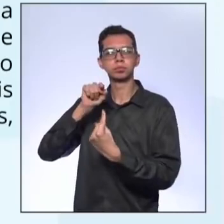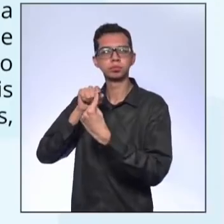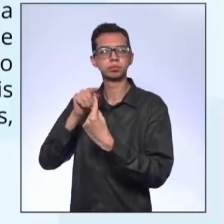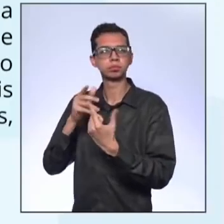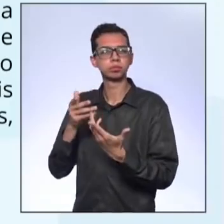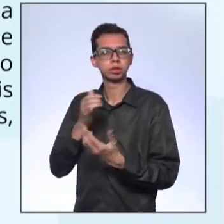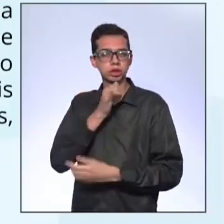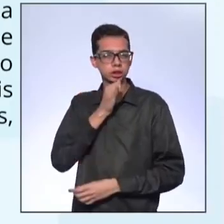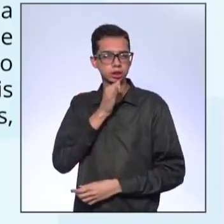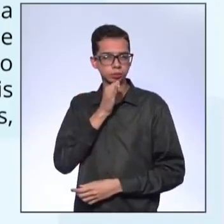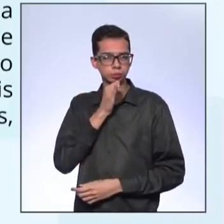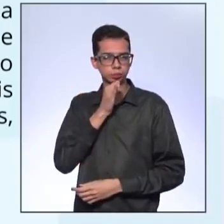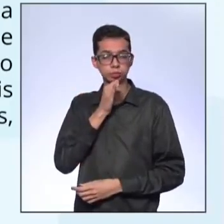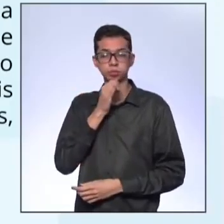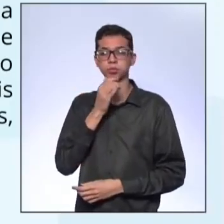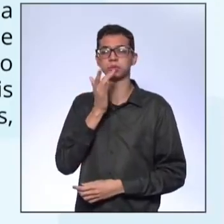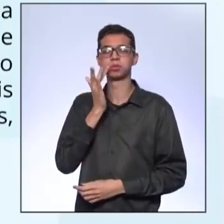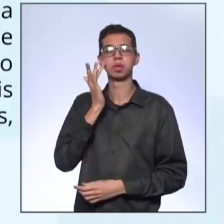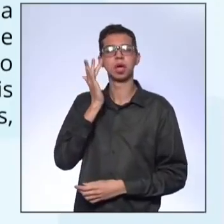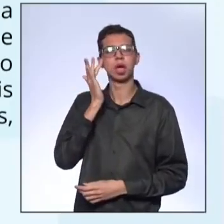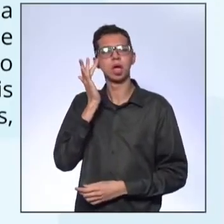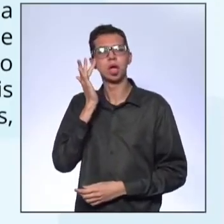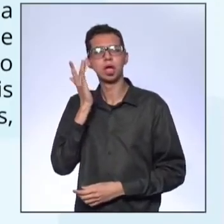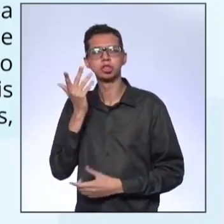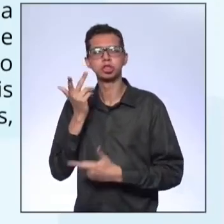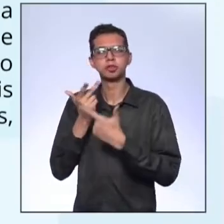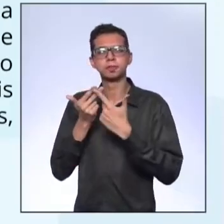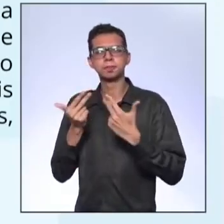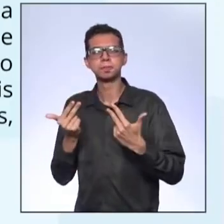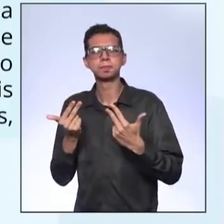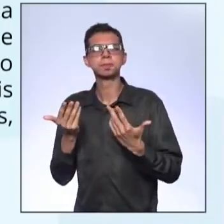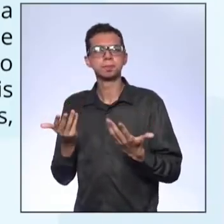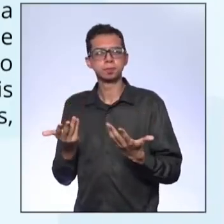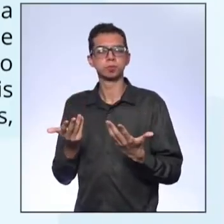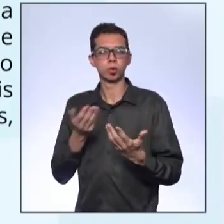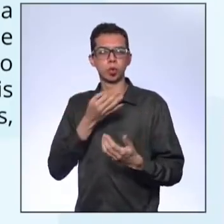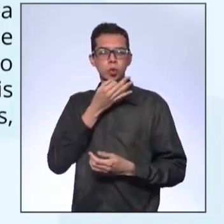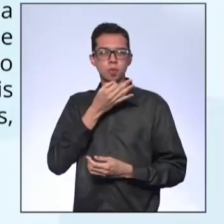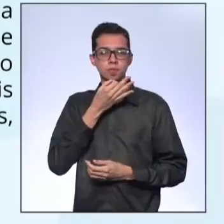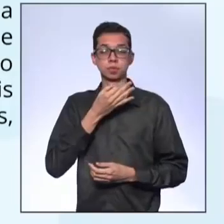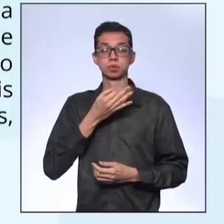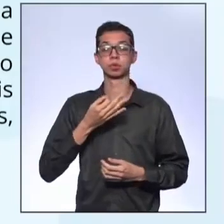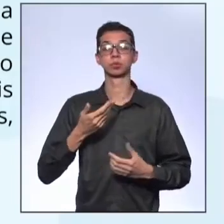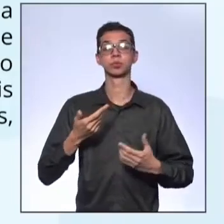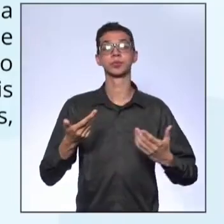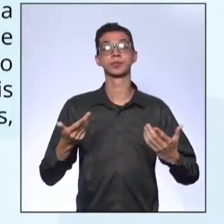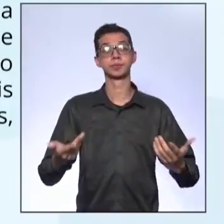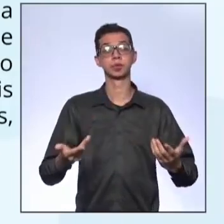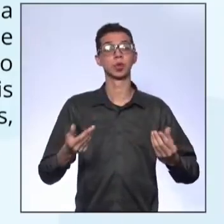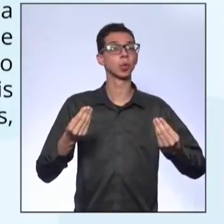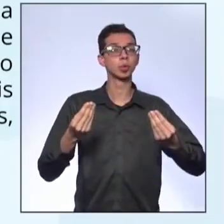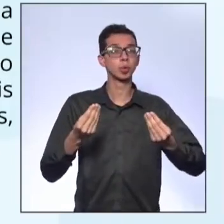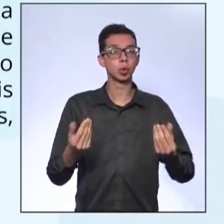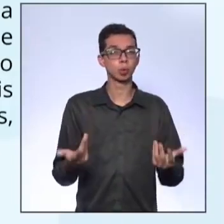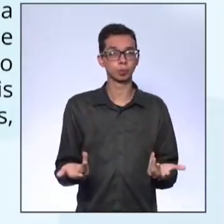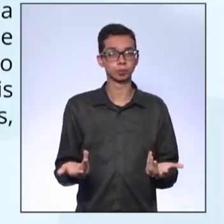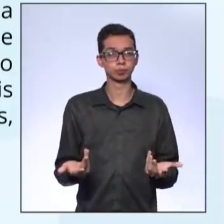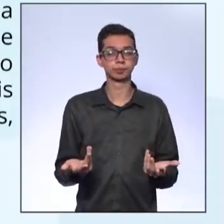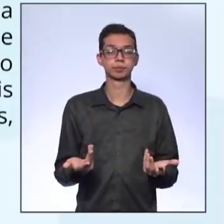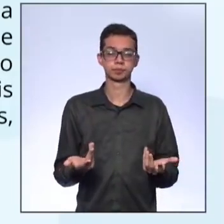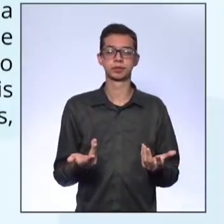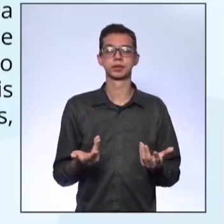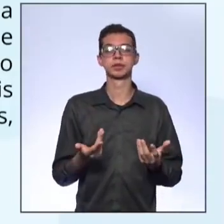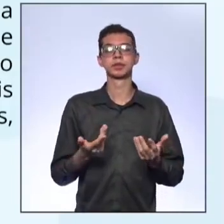e convencer o leitor, orientando-o a algo. Para tanto, emprega-se linguagem